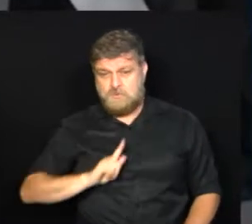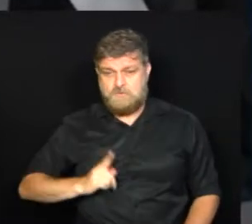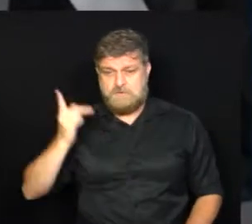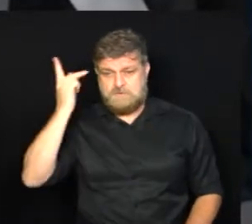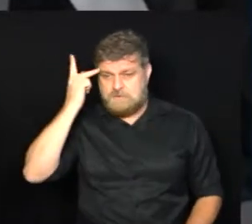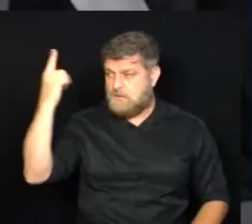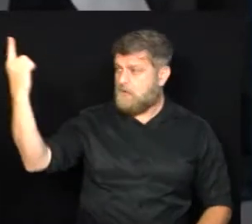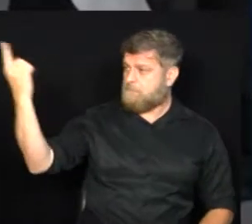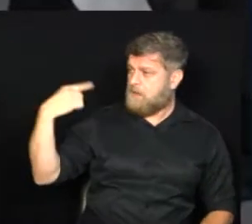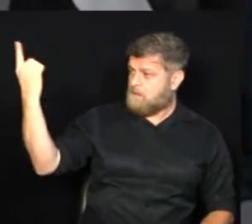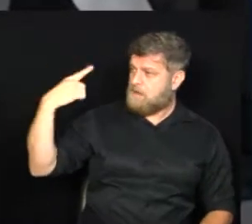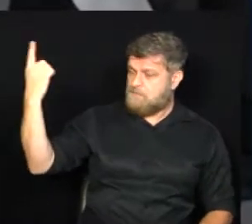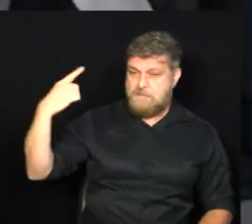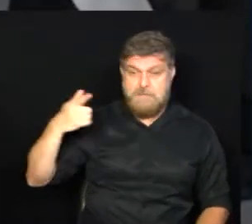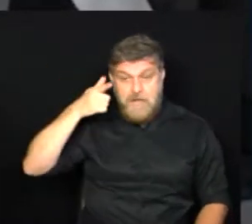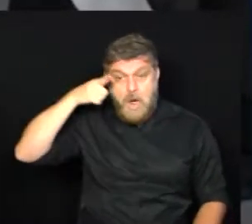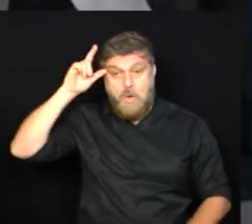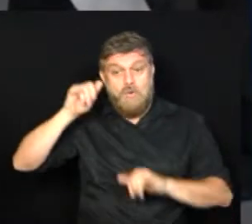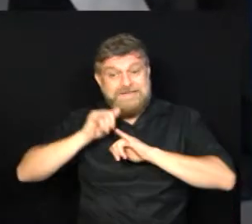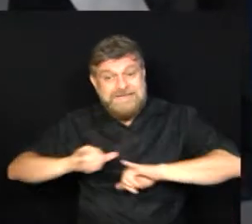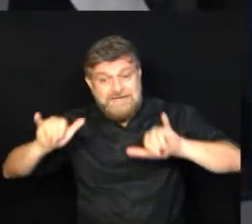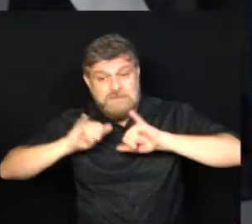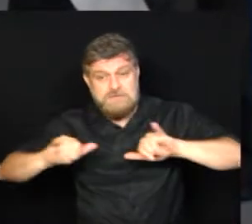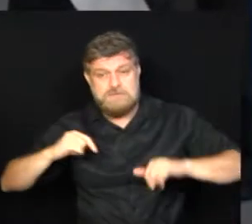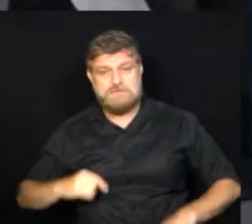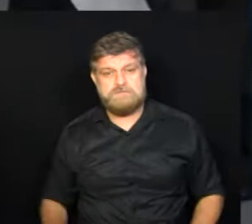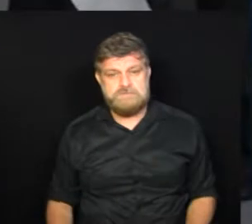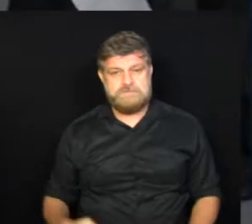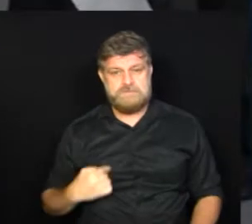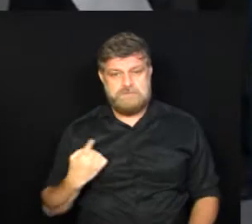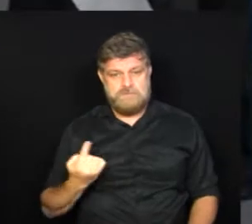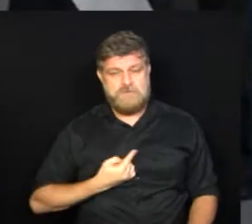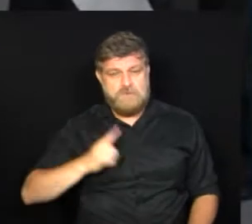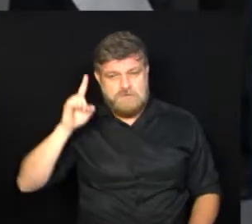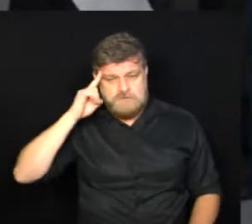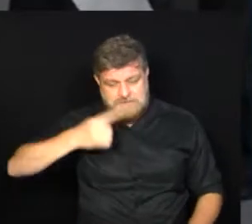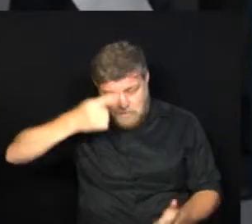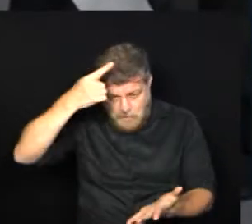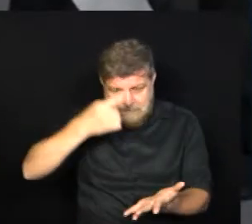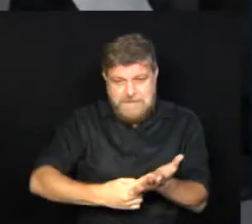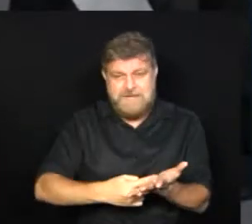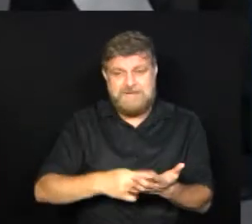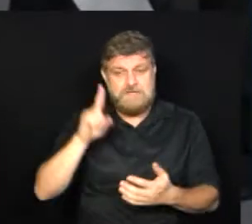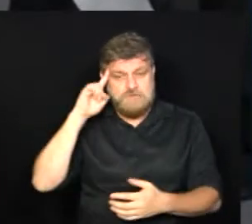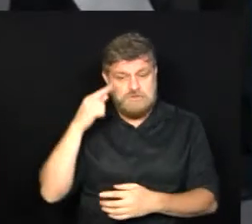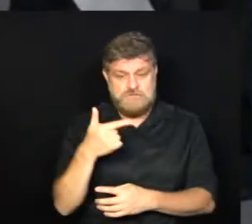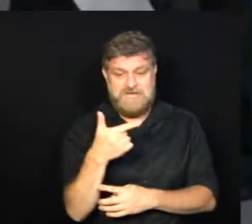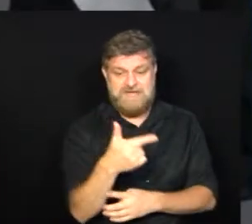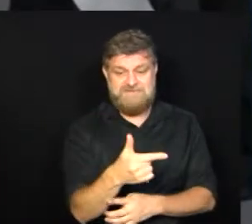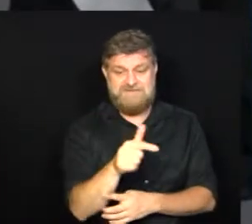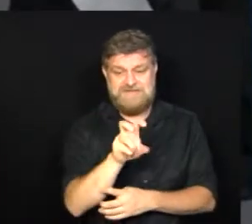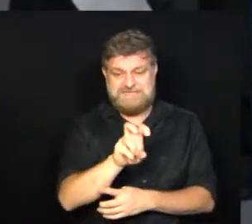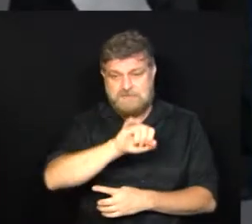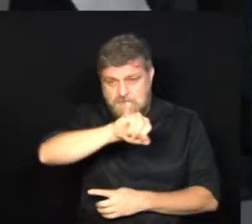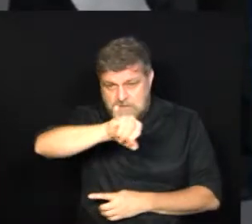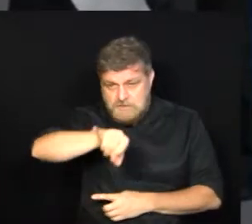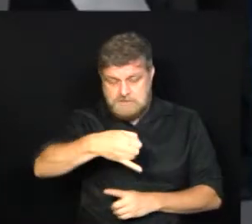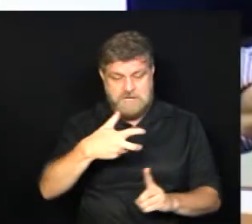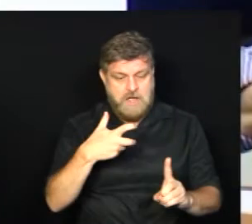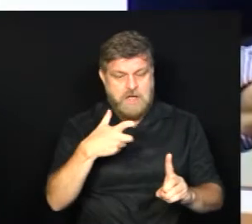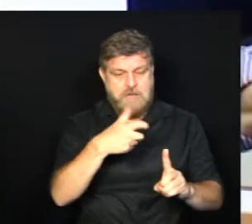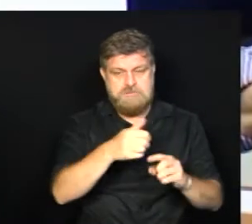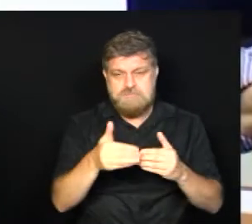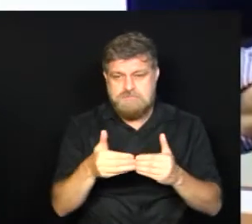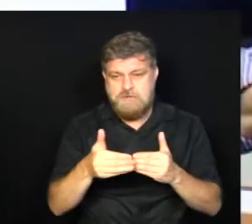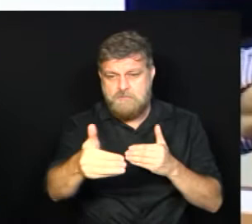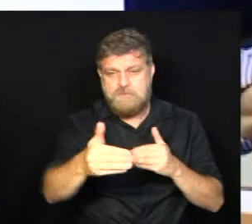estado anunciou ontem, permanecendo a data de 25 de janeiro para o início da vacinação.